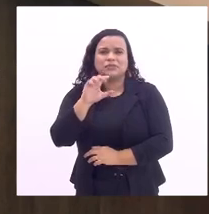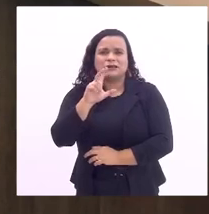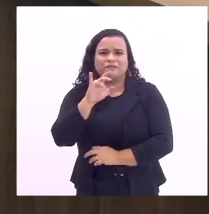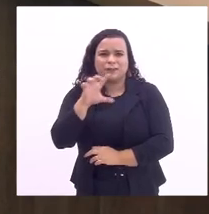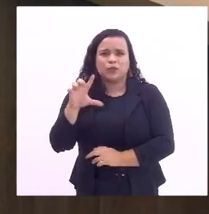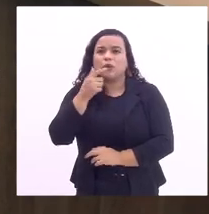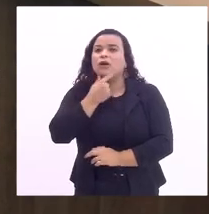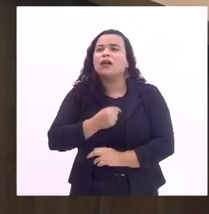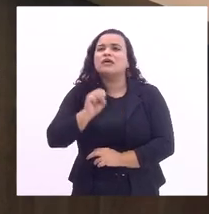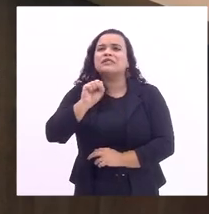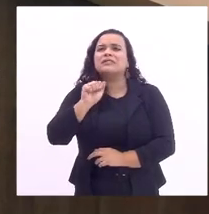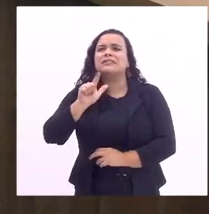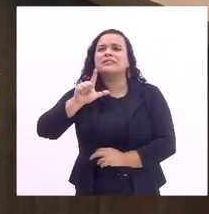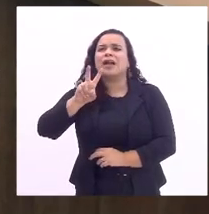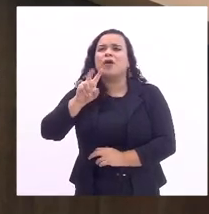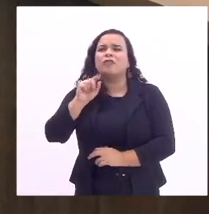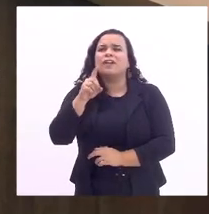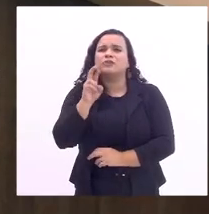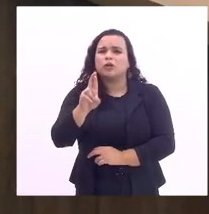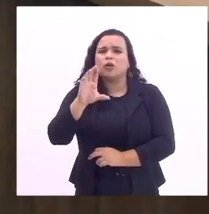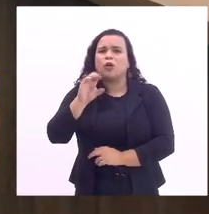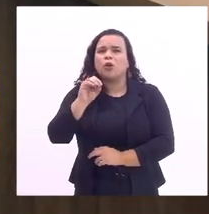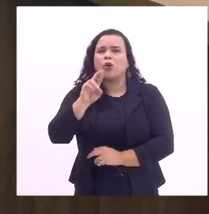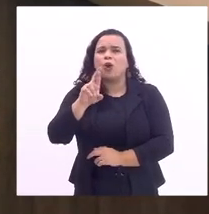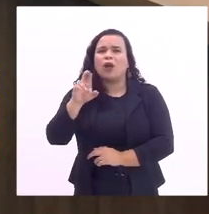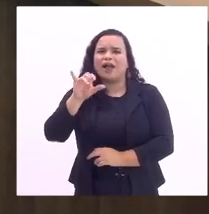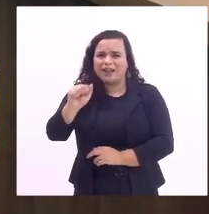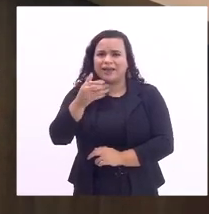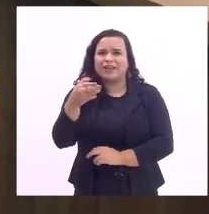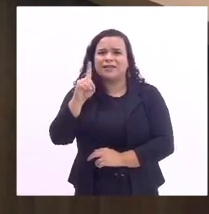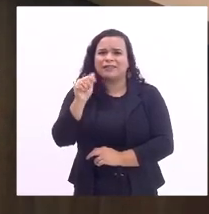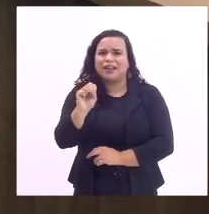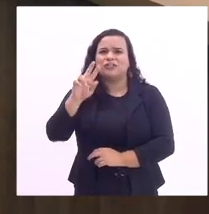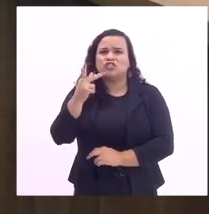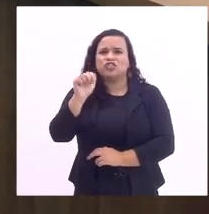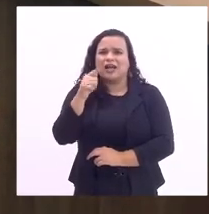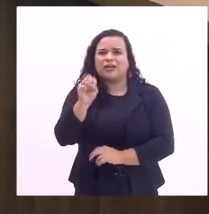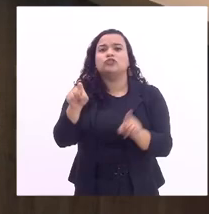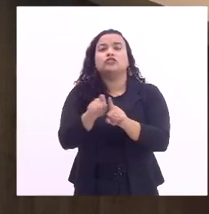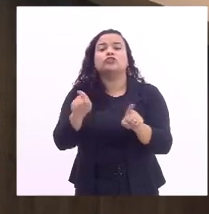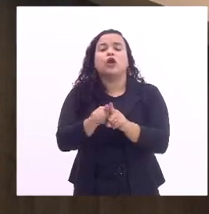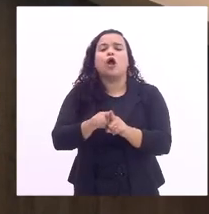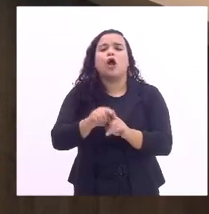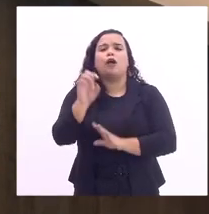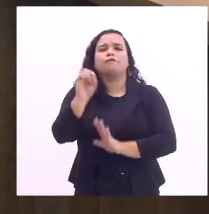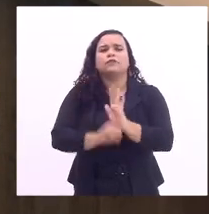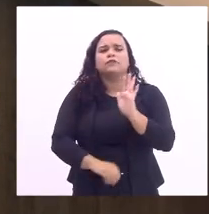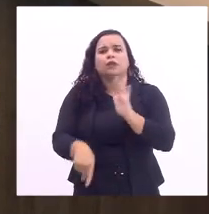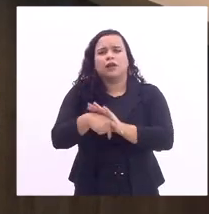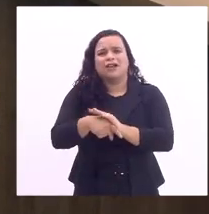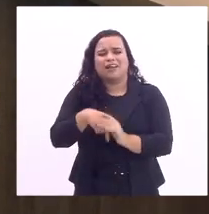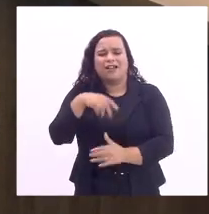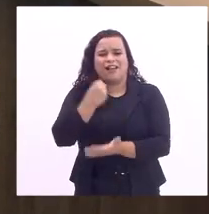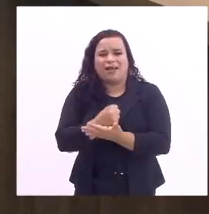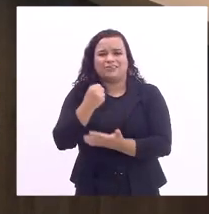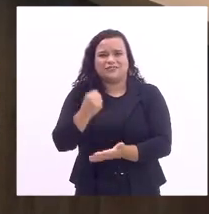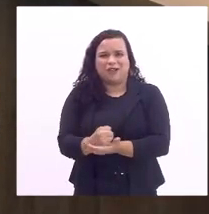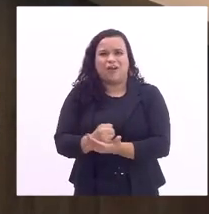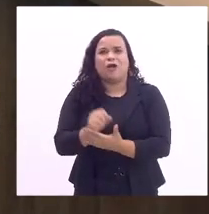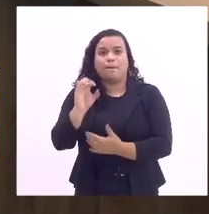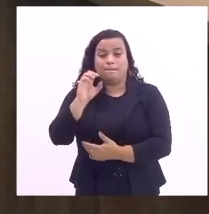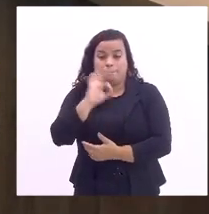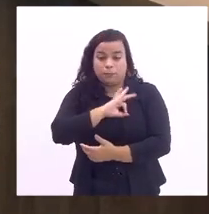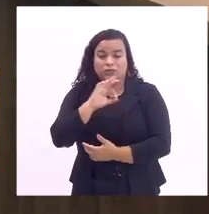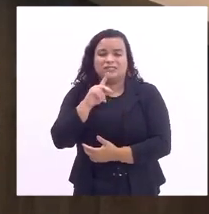Salvador Correia das Chagas, e o oficial de cartório da Polícia Civil, Hugo Pessoa de Melo. São dois